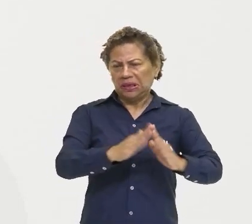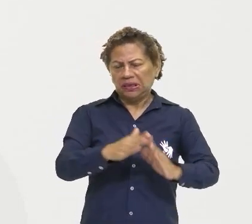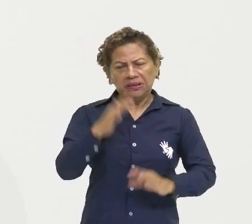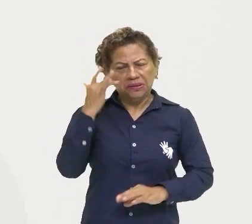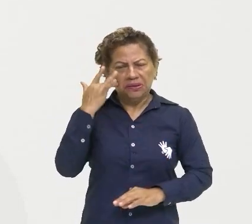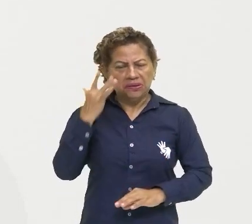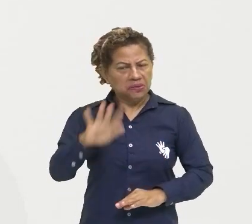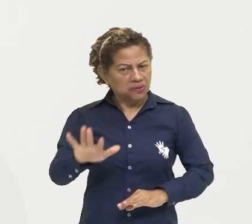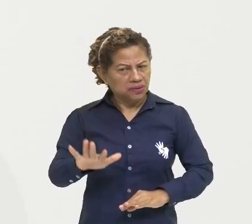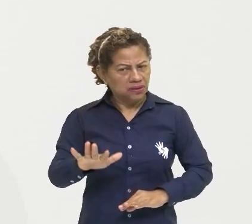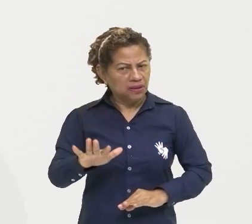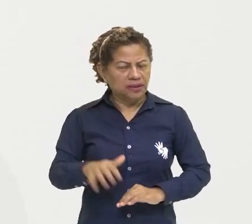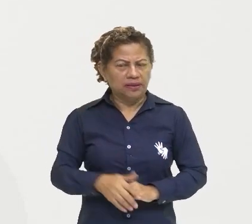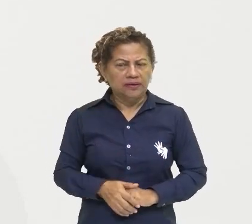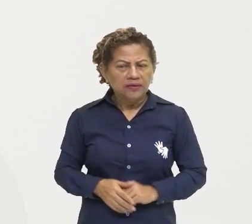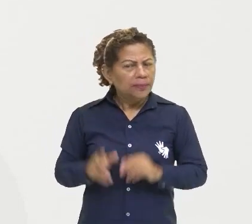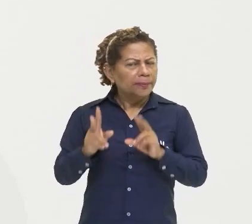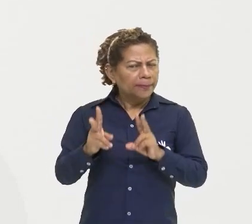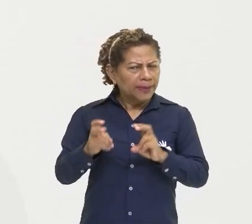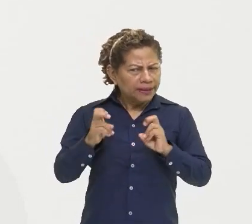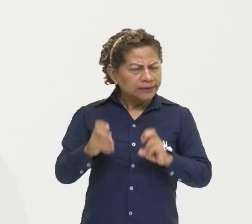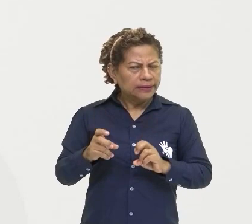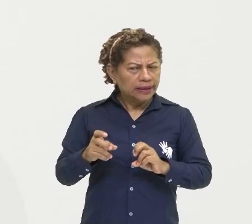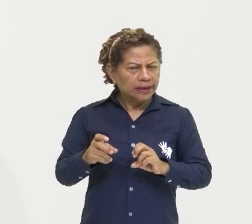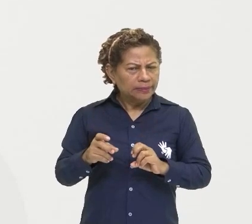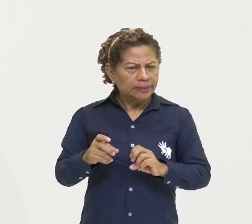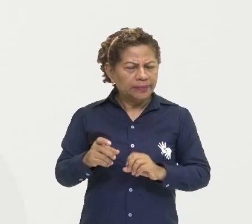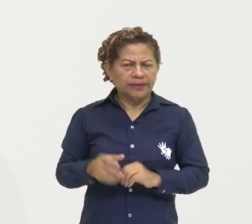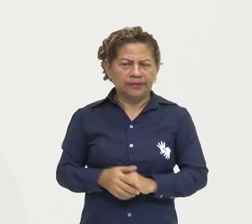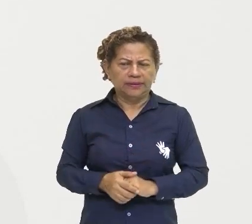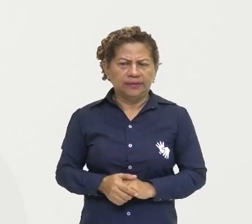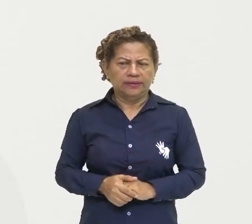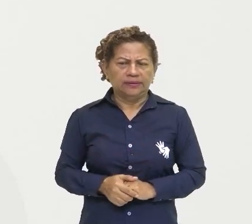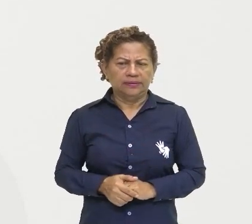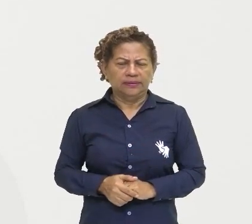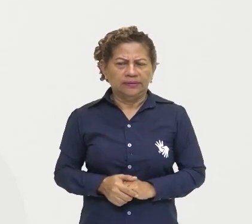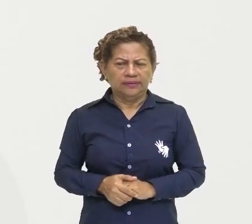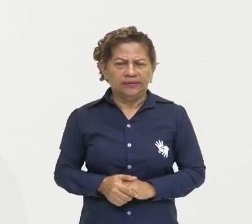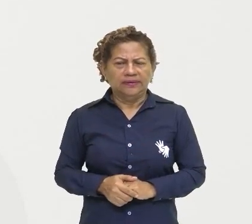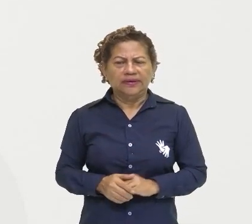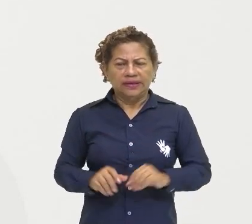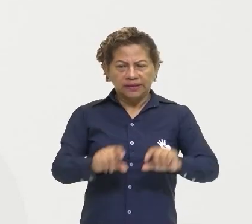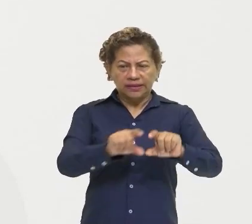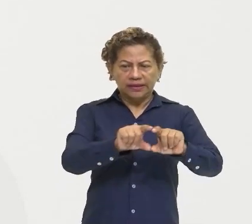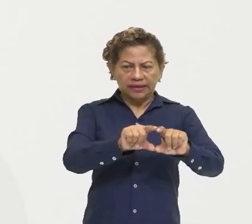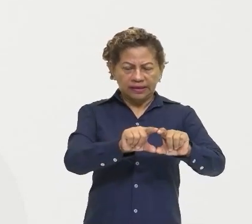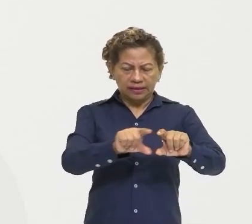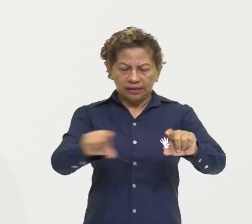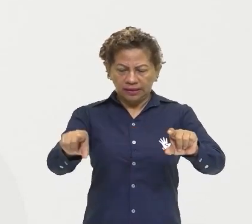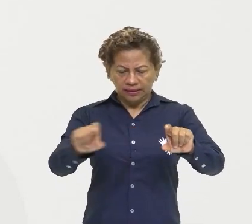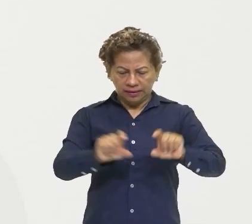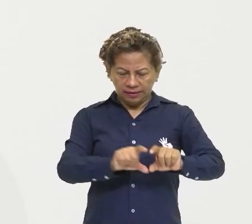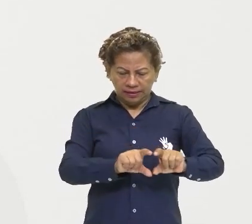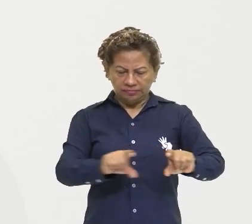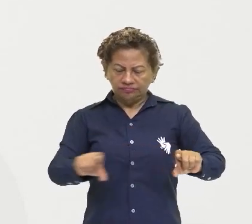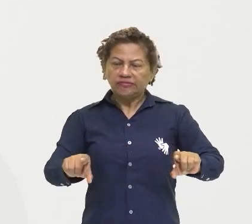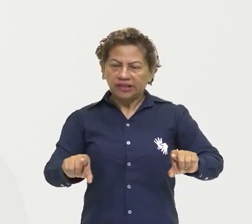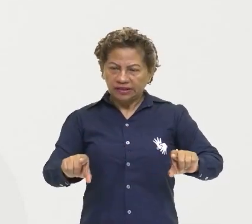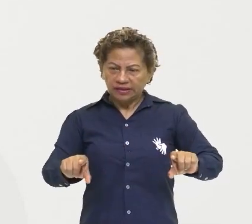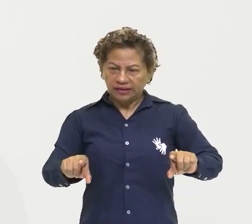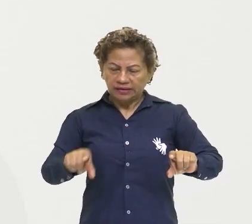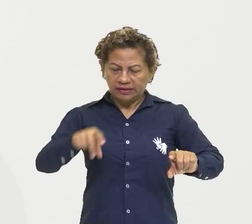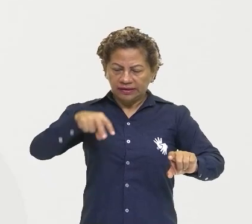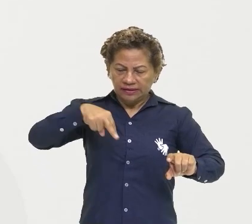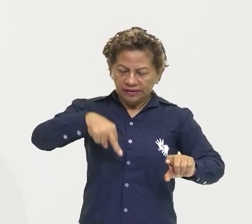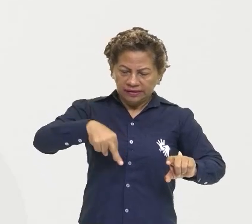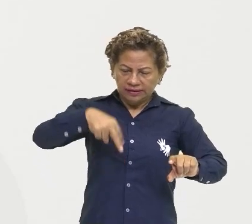E vocês observam que tem uma estrutura aqui, olha. Essas estruturas, normalmente pontiagudas ou boleadas, tá certo? Elas